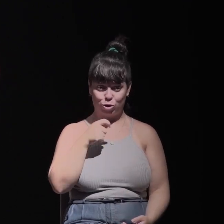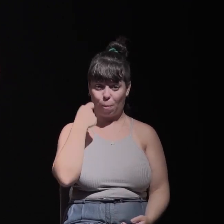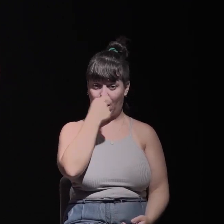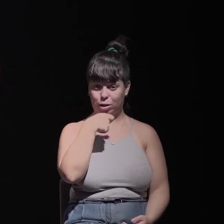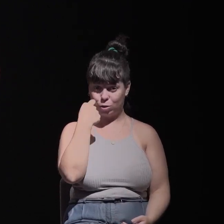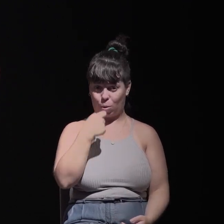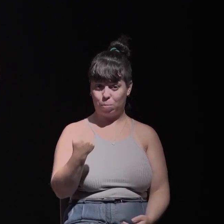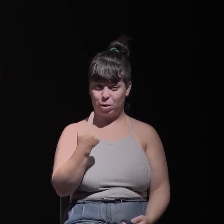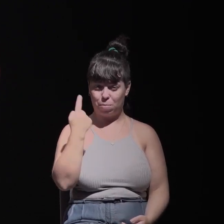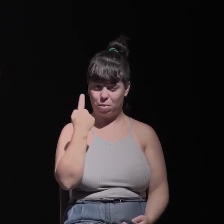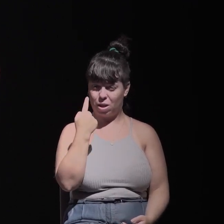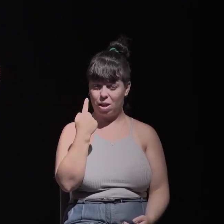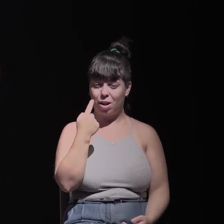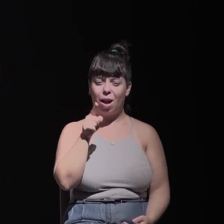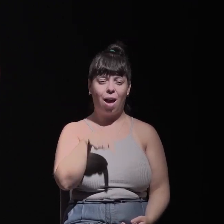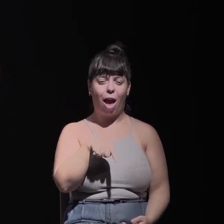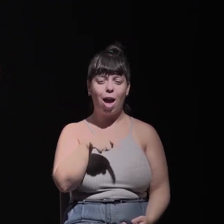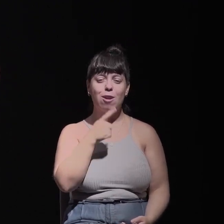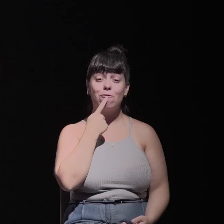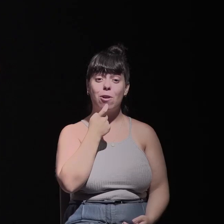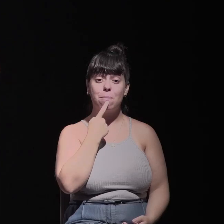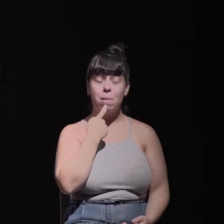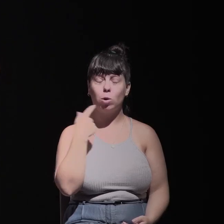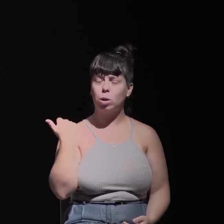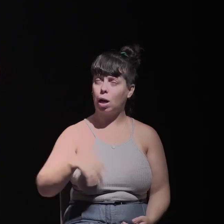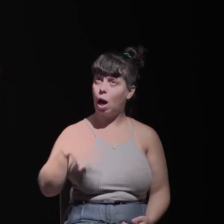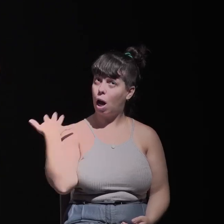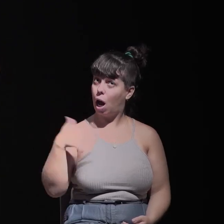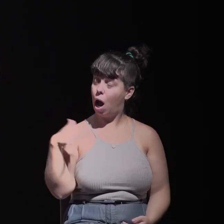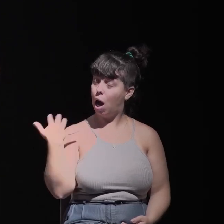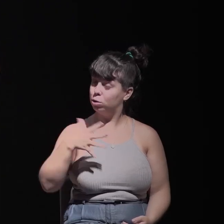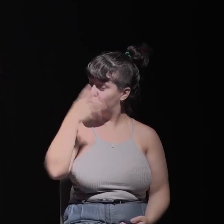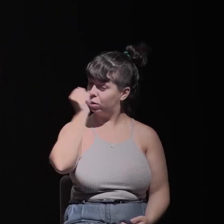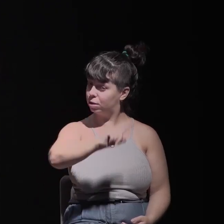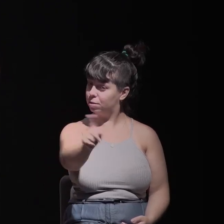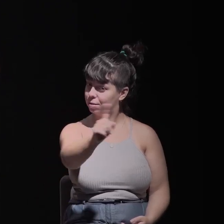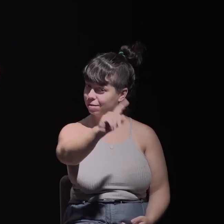um batom mate vermelho, nunca mais vou esquecer, porque era caríssimo. E aí,